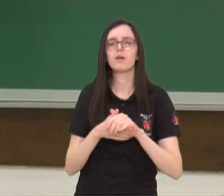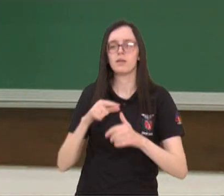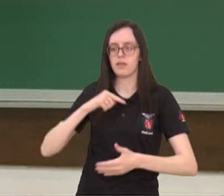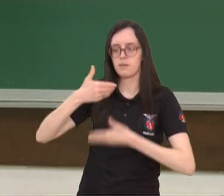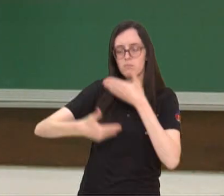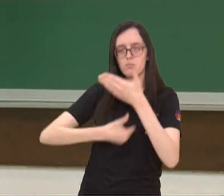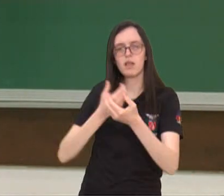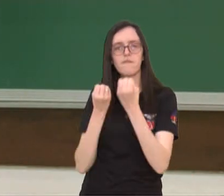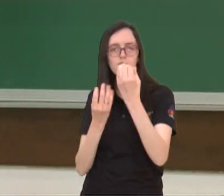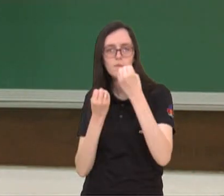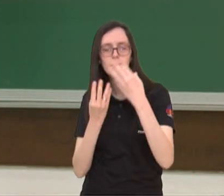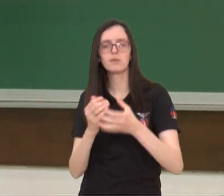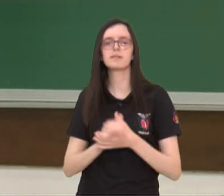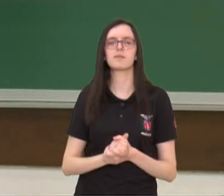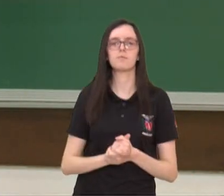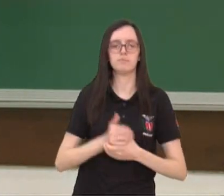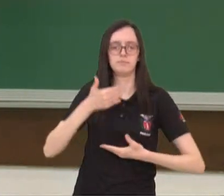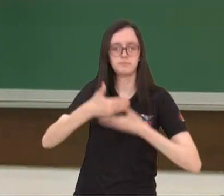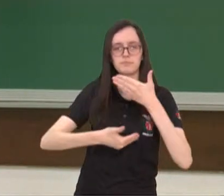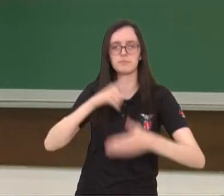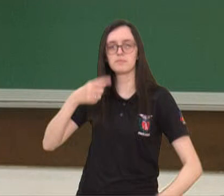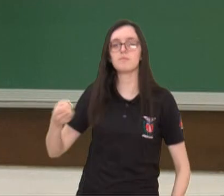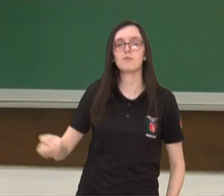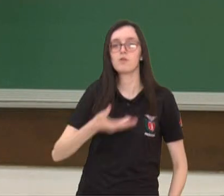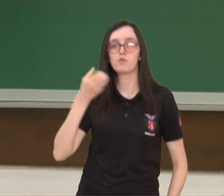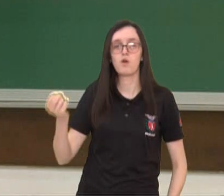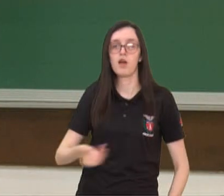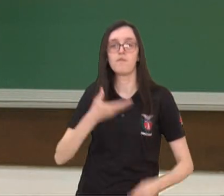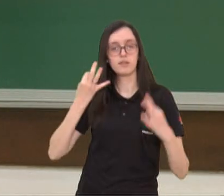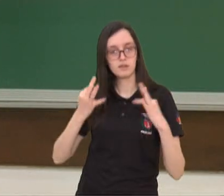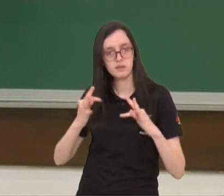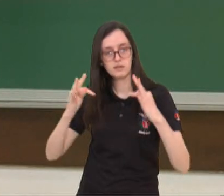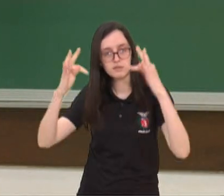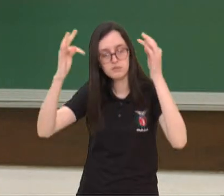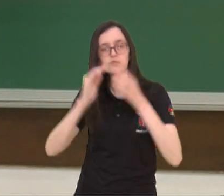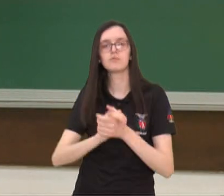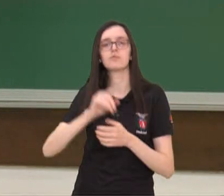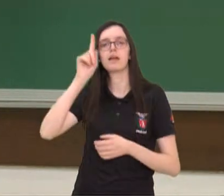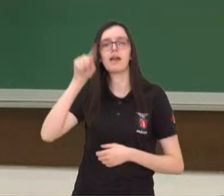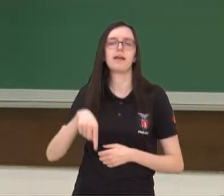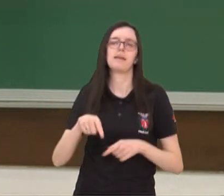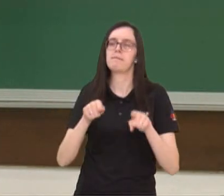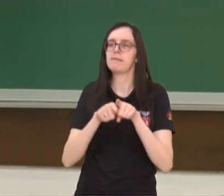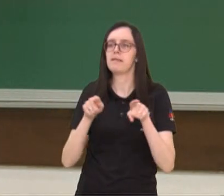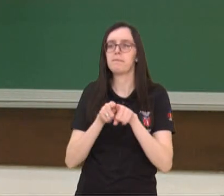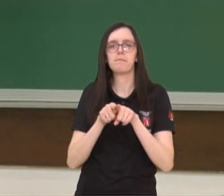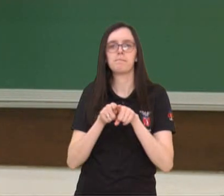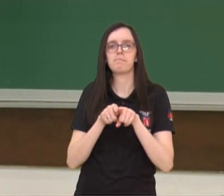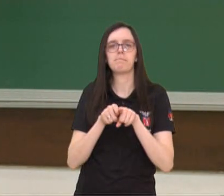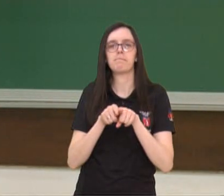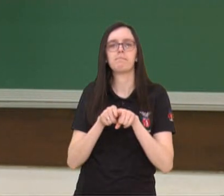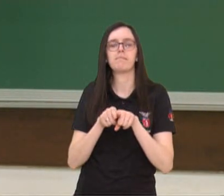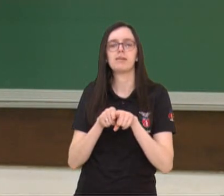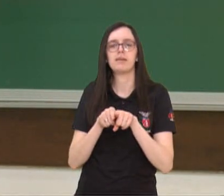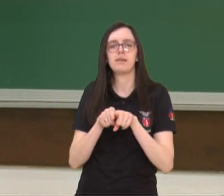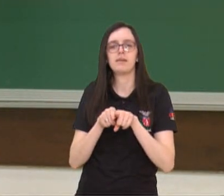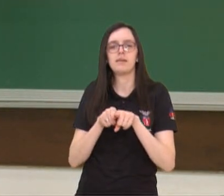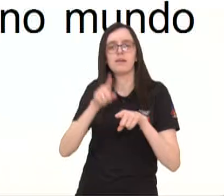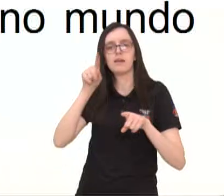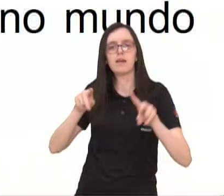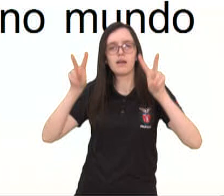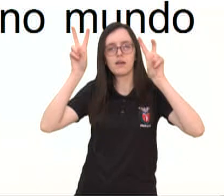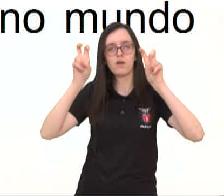informação, o processo das novas tecnologias em si, a questão